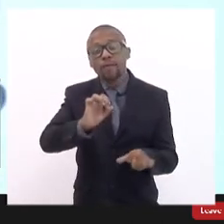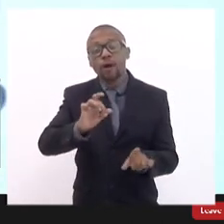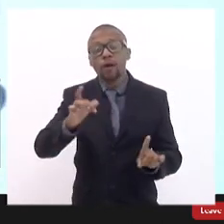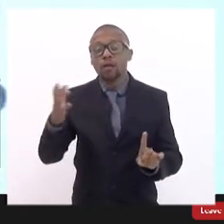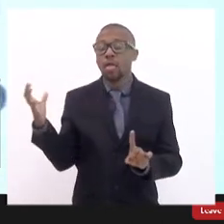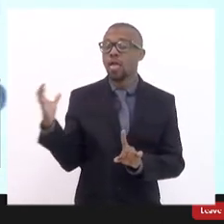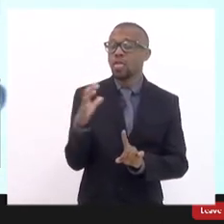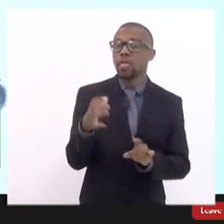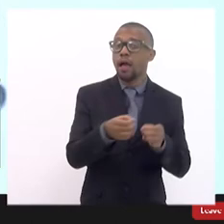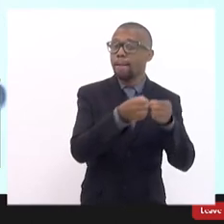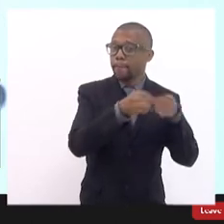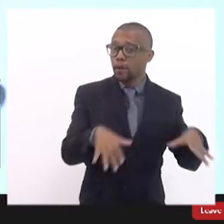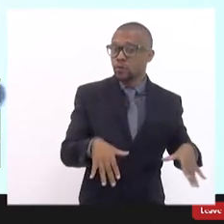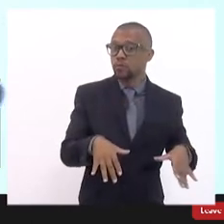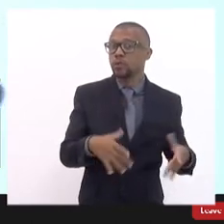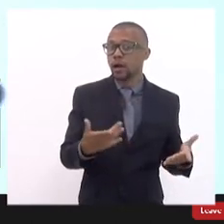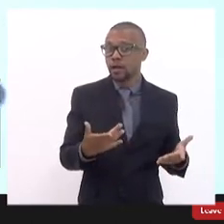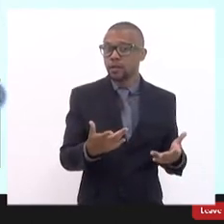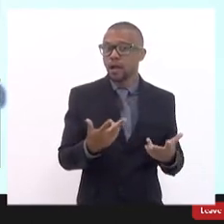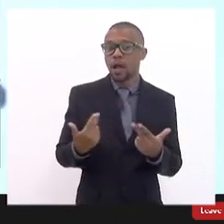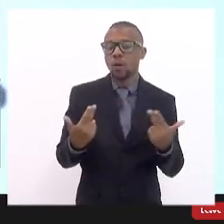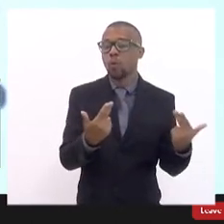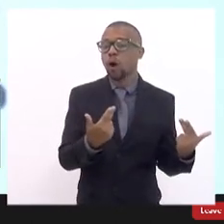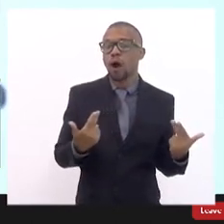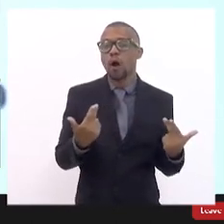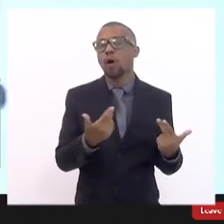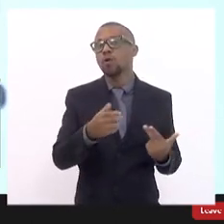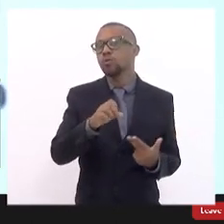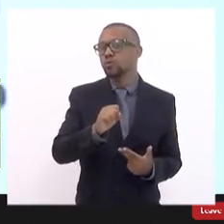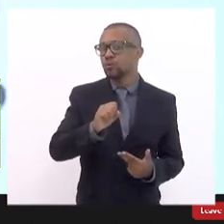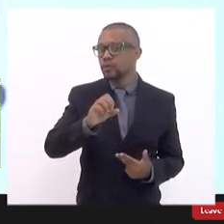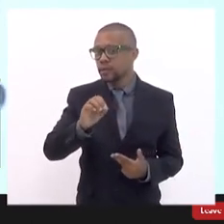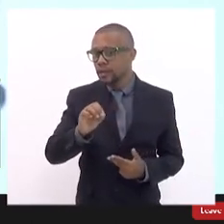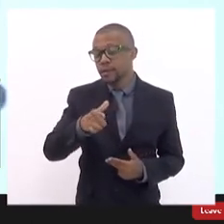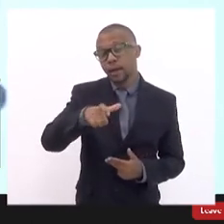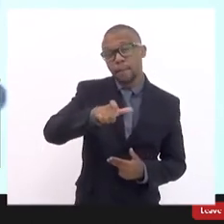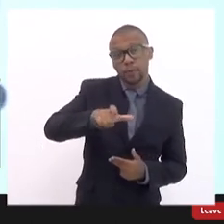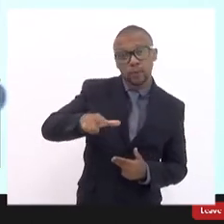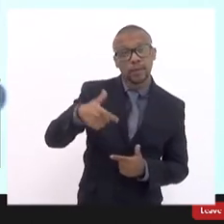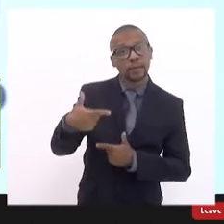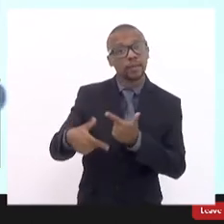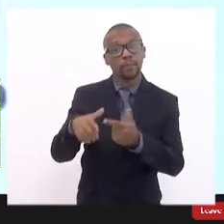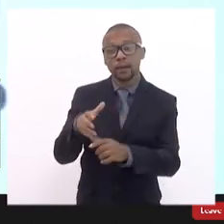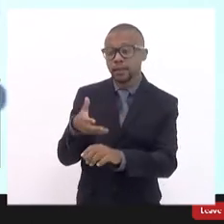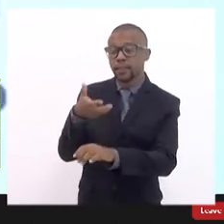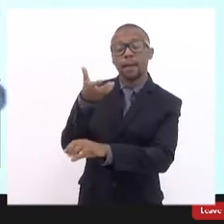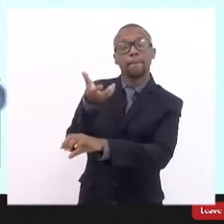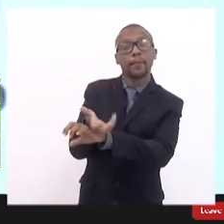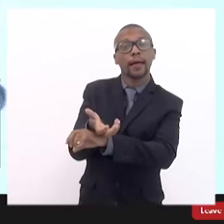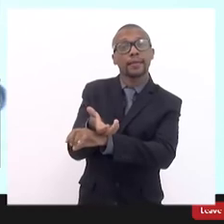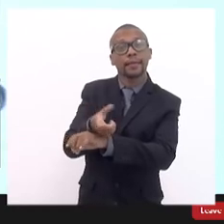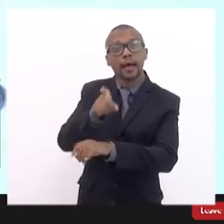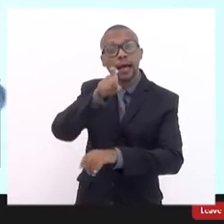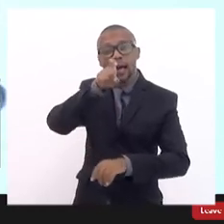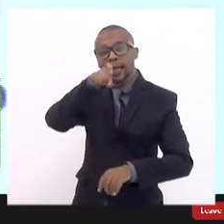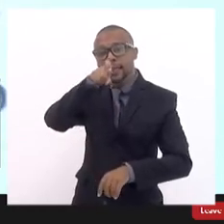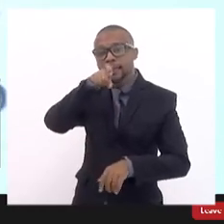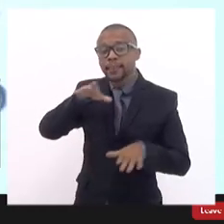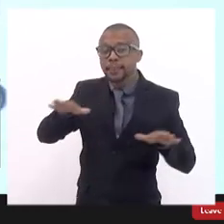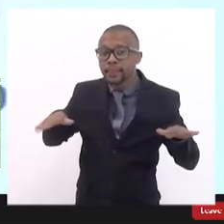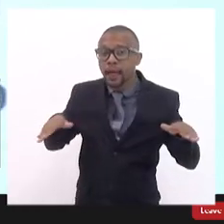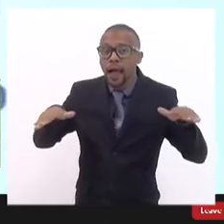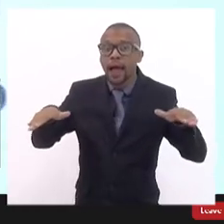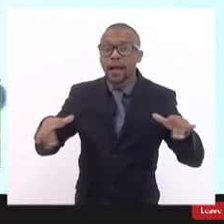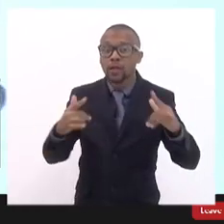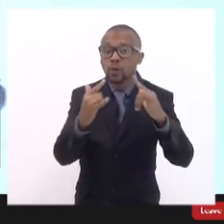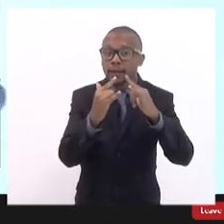indiretamente atingidas, como todos os 80 integrantes, por exemplo, que trabalham na Praça da Águia. Nós tiramos nossa barraca da lama,